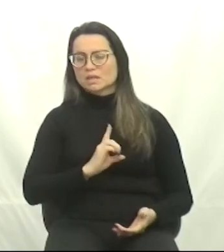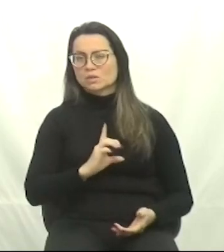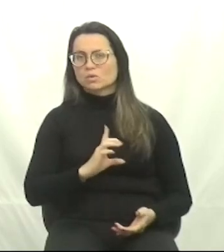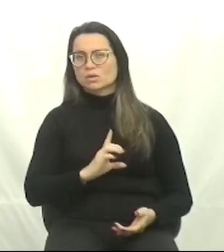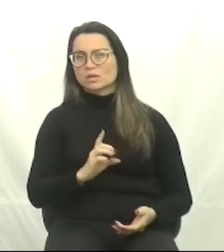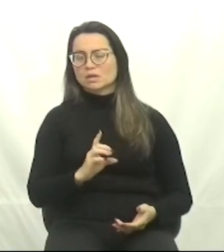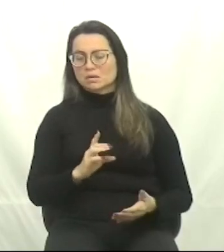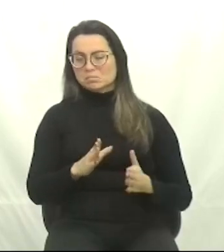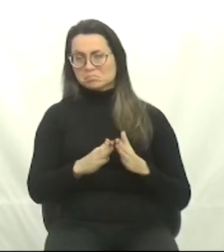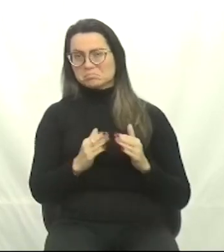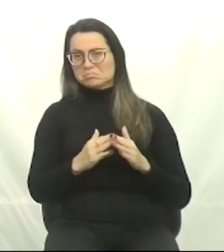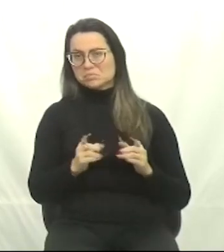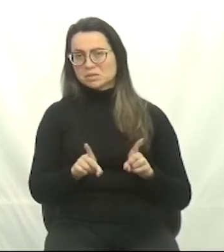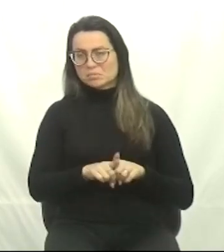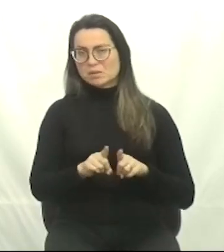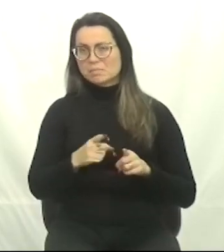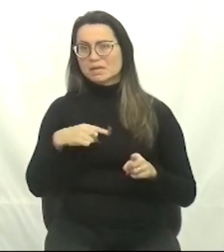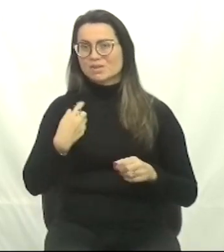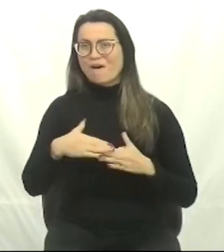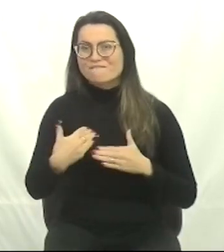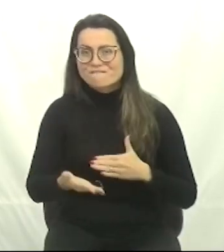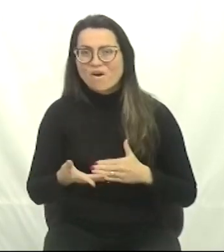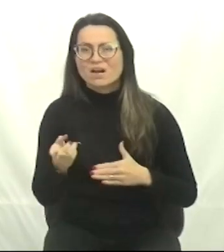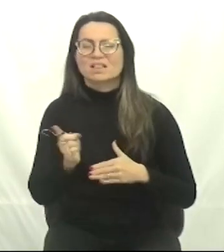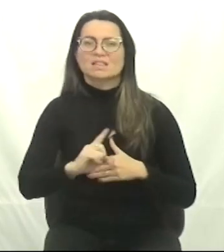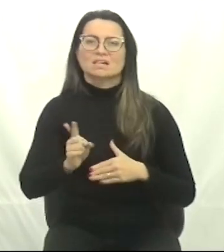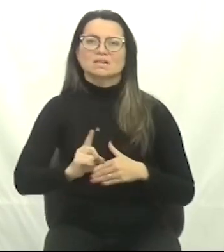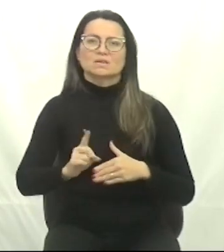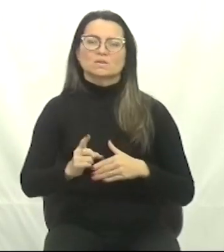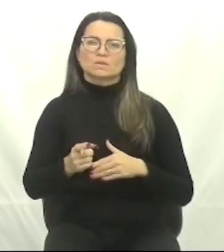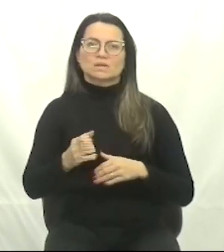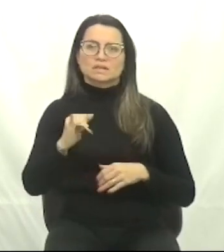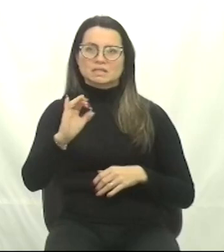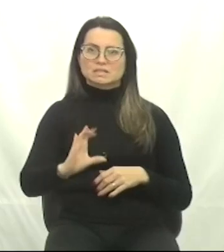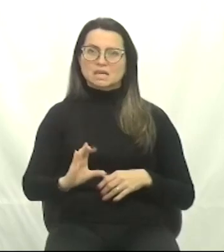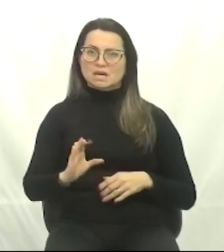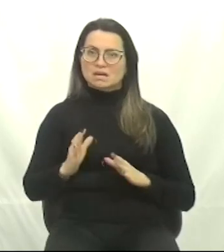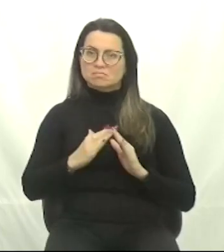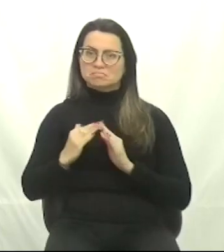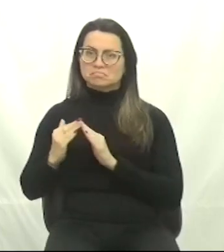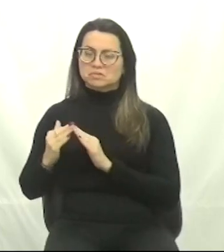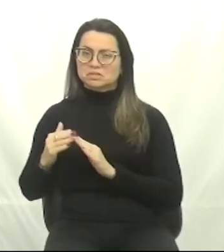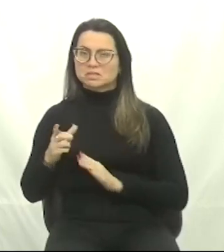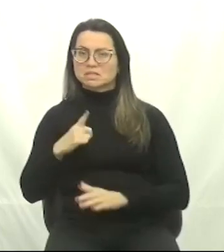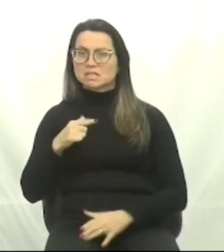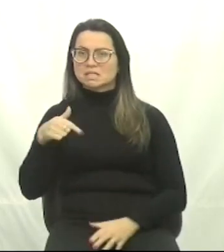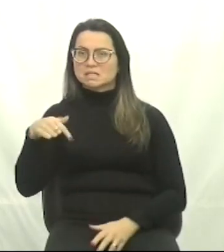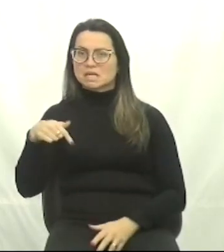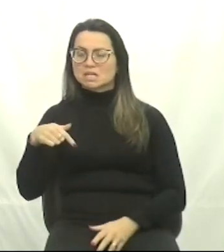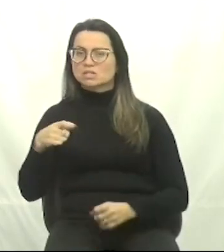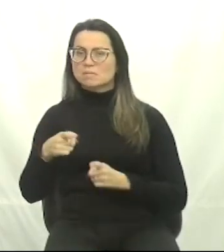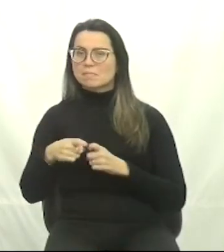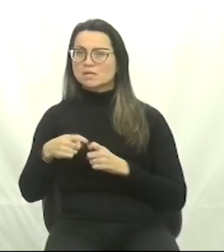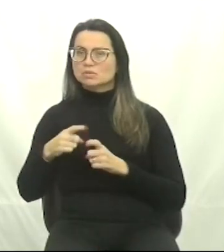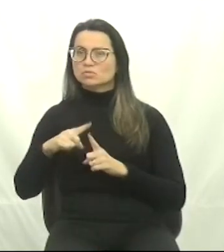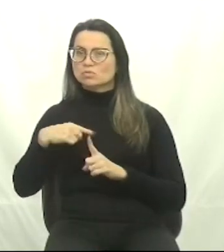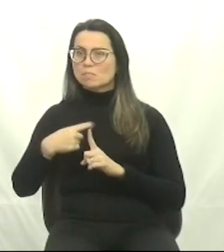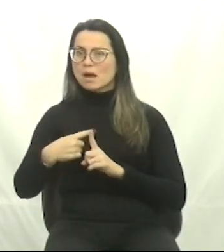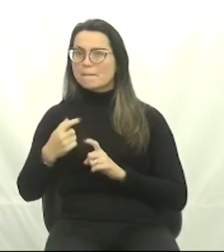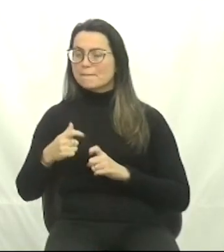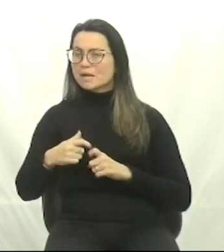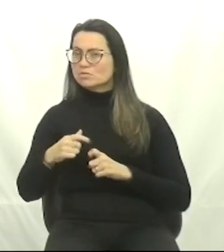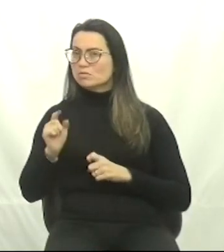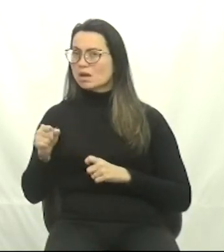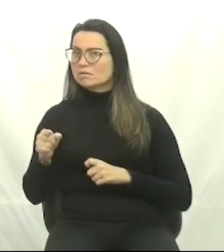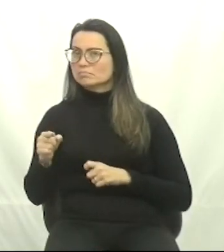secretário, para que a gente não fique de fora. Já que Sara, uma cidade vizinha nossa, tem 7 médicos dos Mais Médicos. E